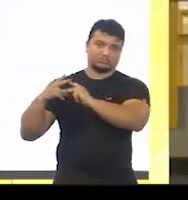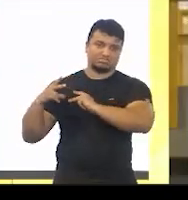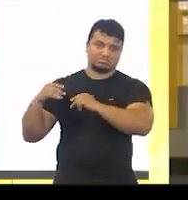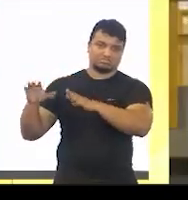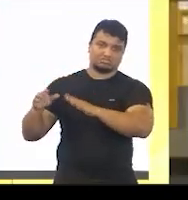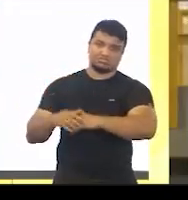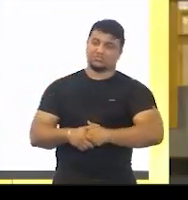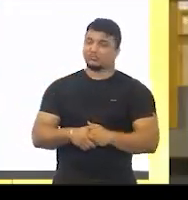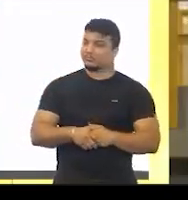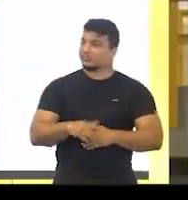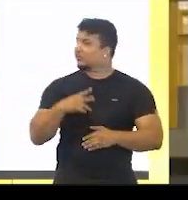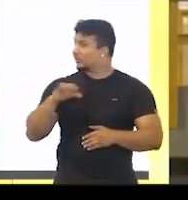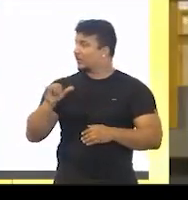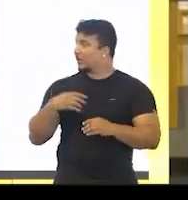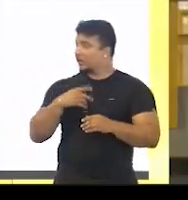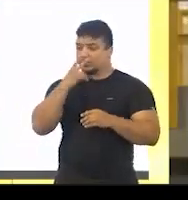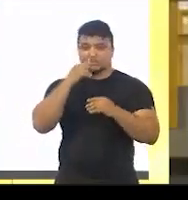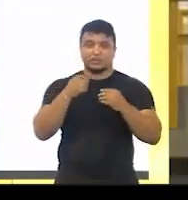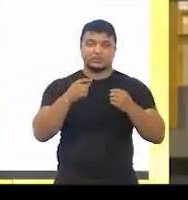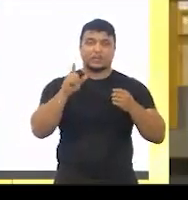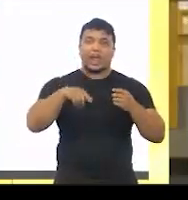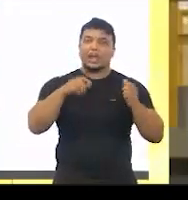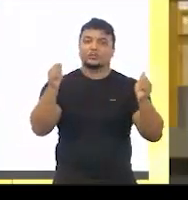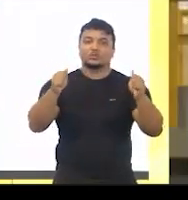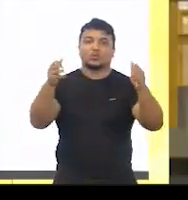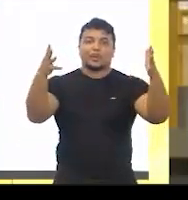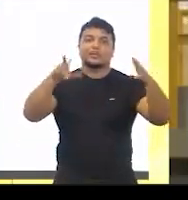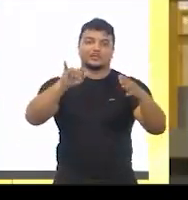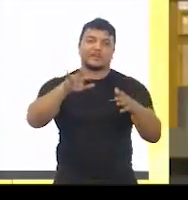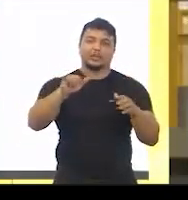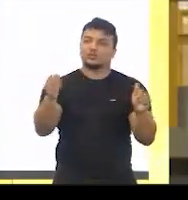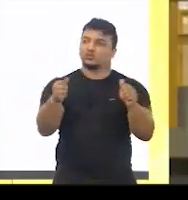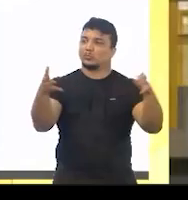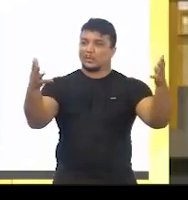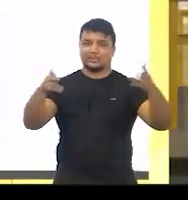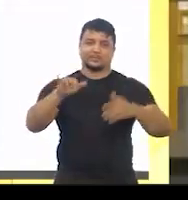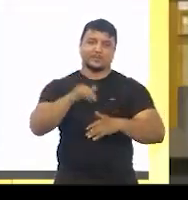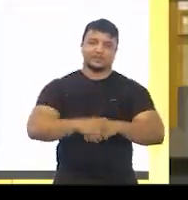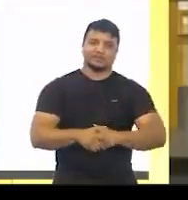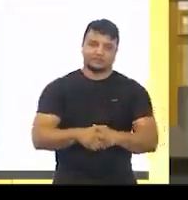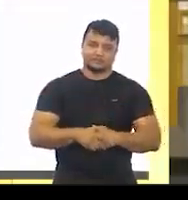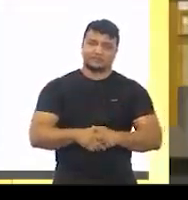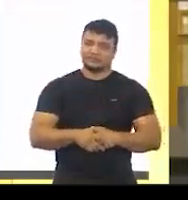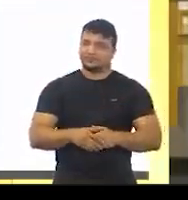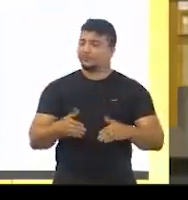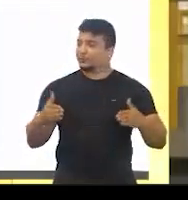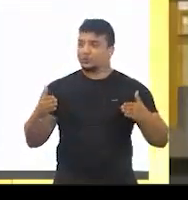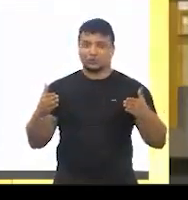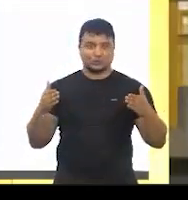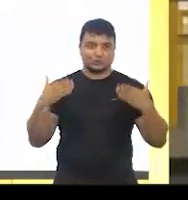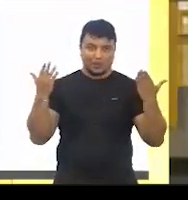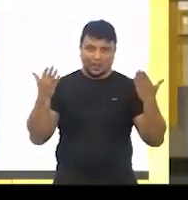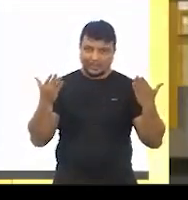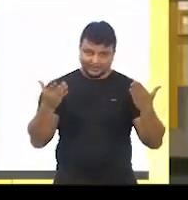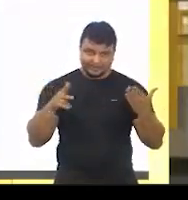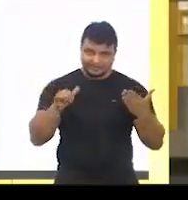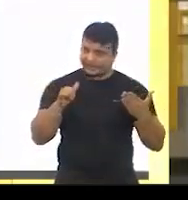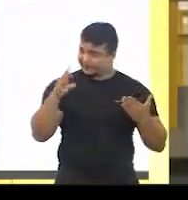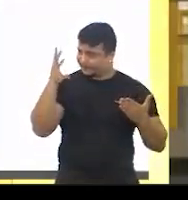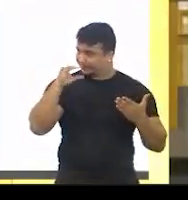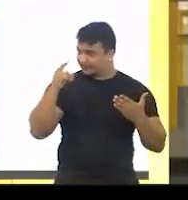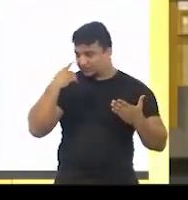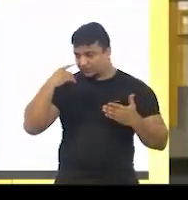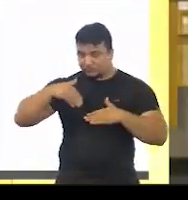surpresa? Vou. Vai preparar a surpresa? Vou sim. Vai ter surpresa por mim? Vai ter surpresa. Eita lasqueira. Ei,